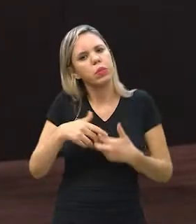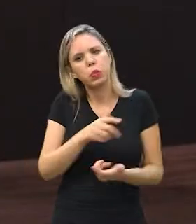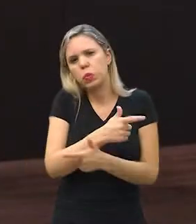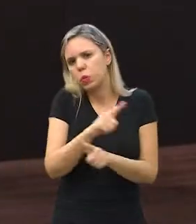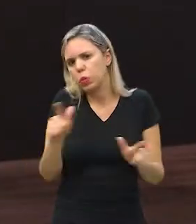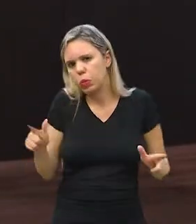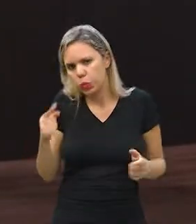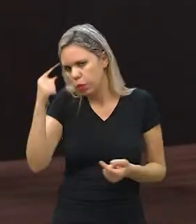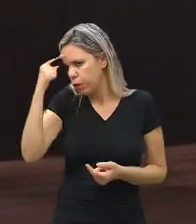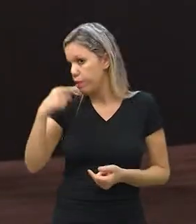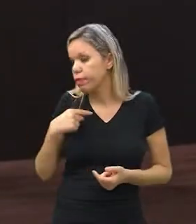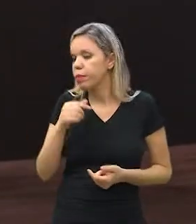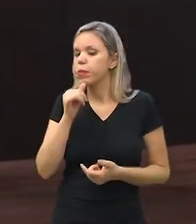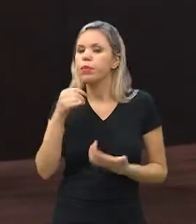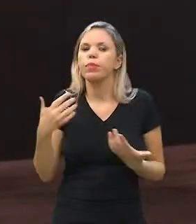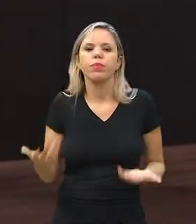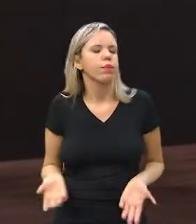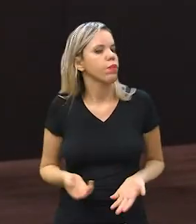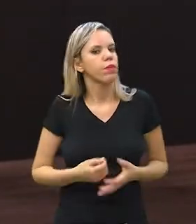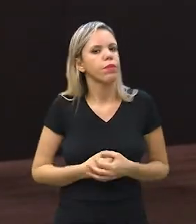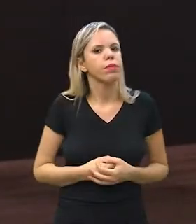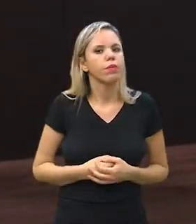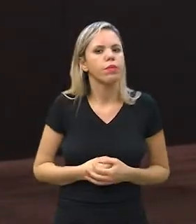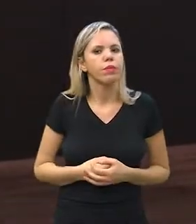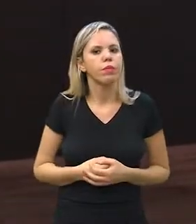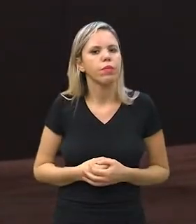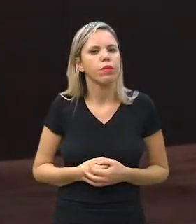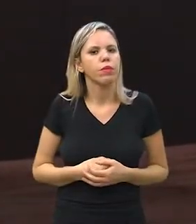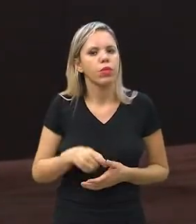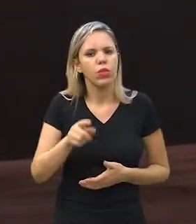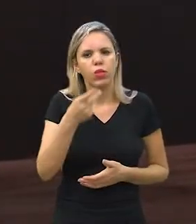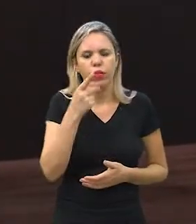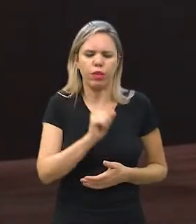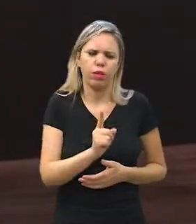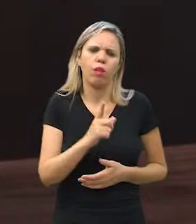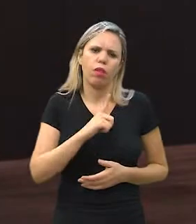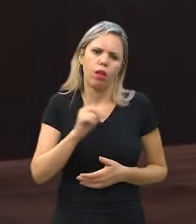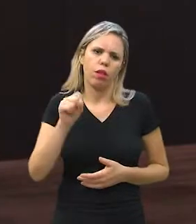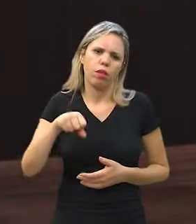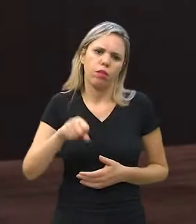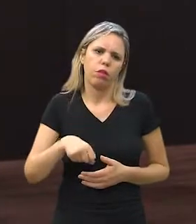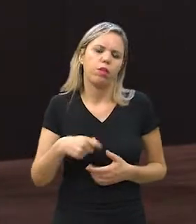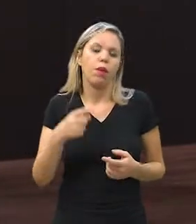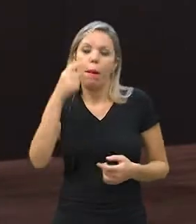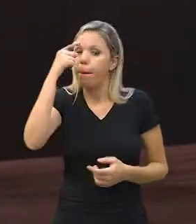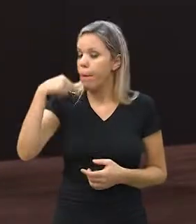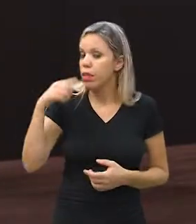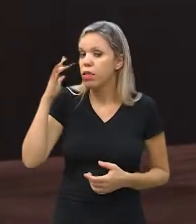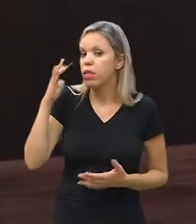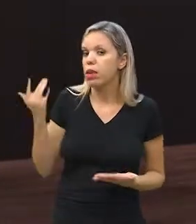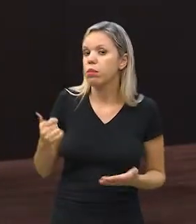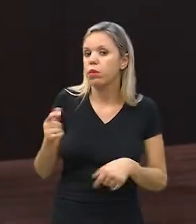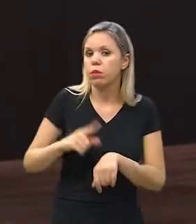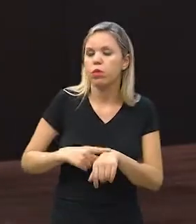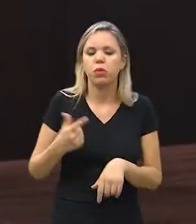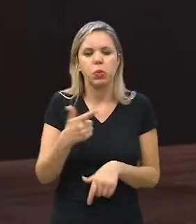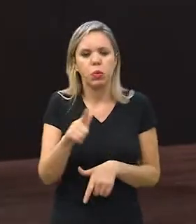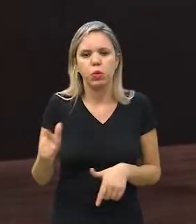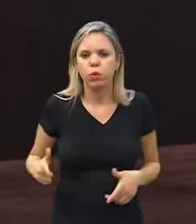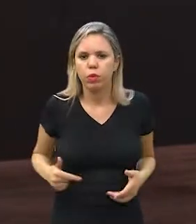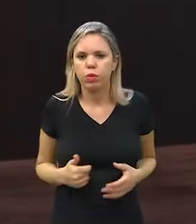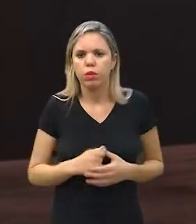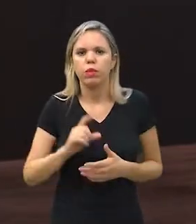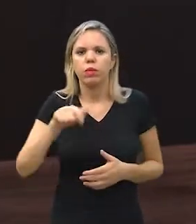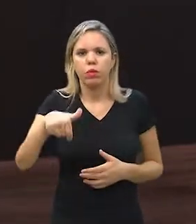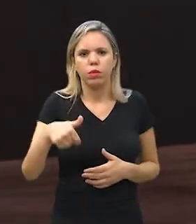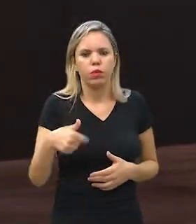que inicialmente pensou que não tinha o perfil. Como que é isso? Quando você falou, não, eu tenho sim o perfil, por que que você achou nesse